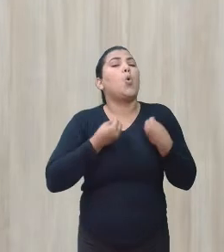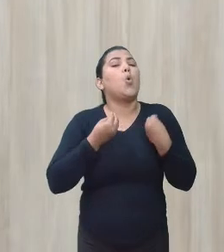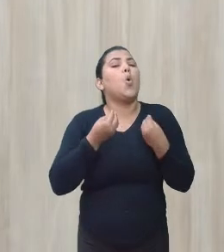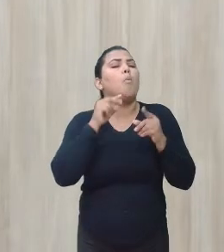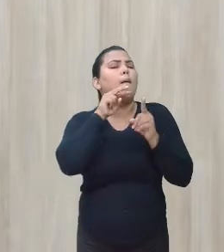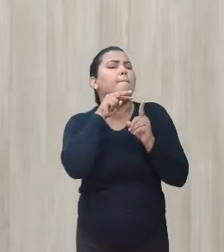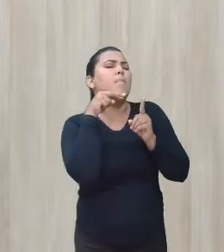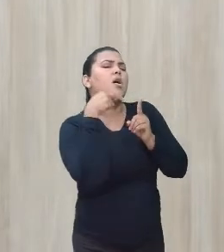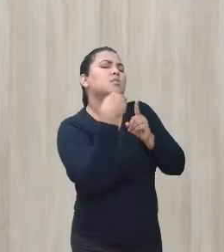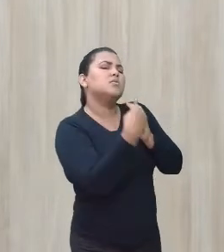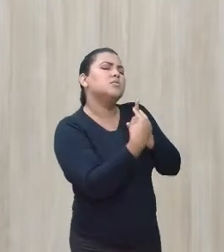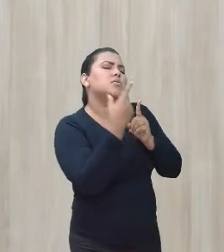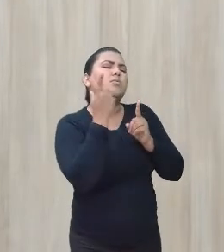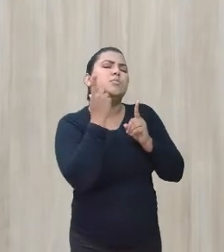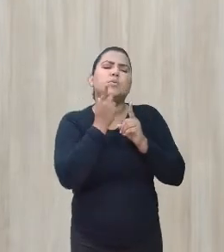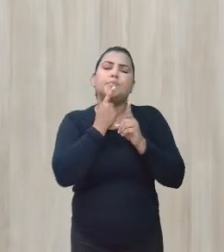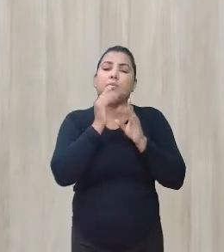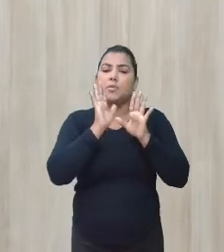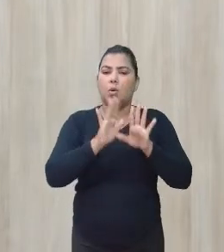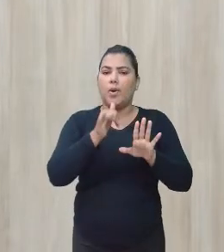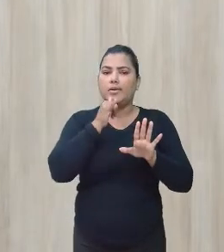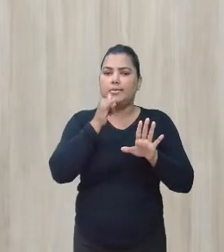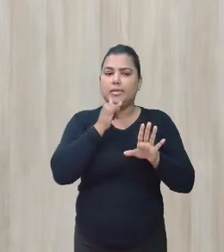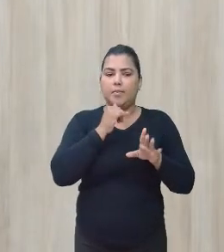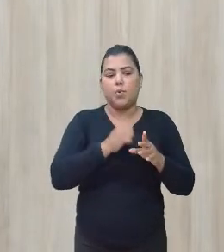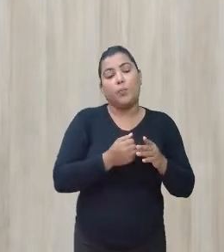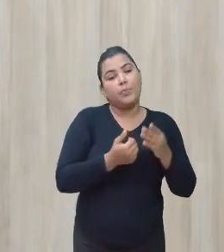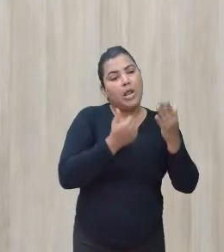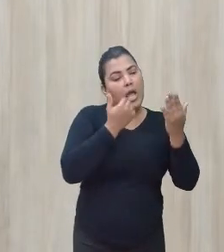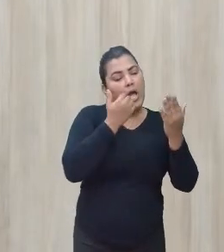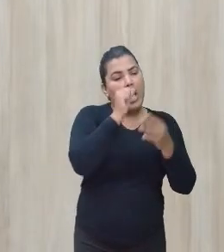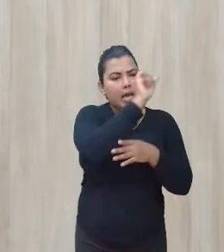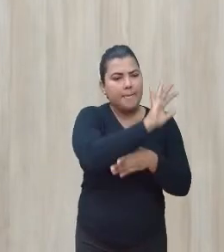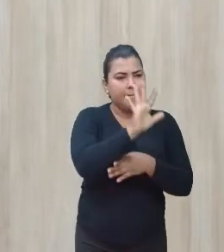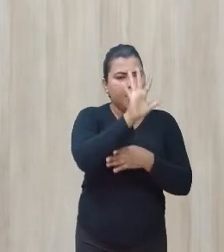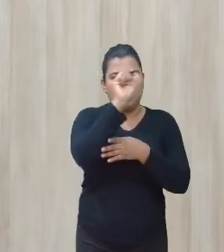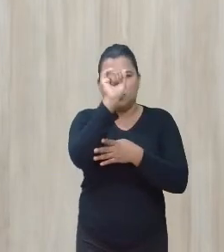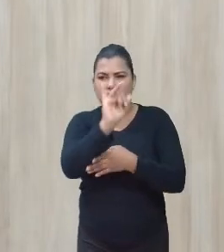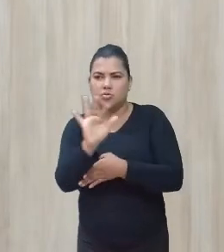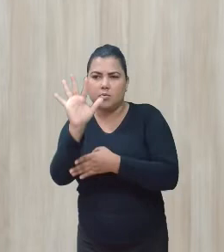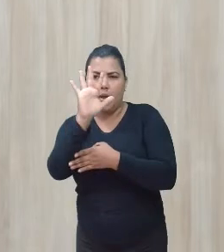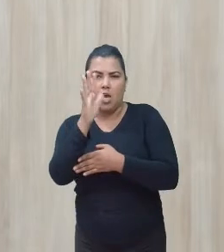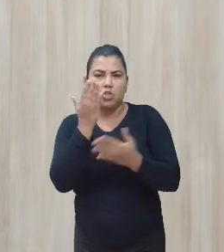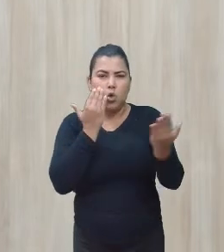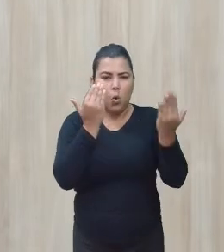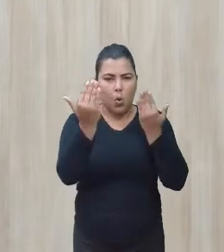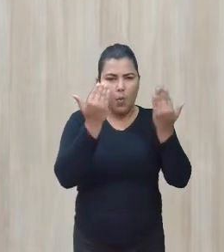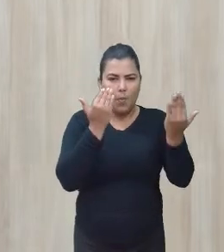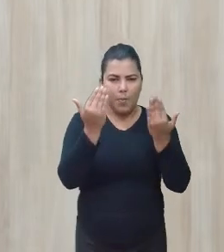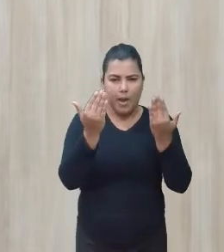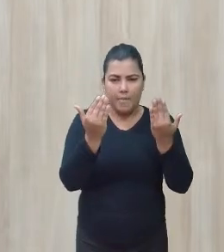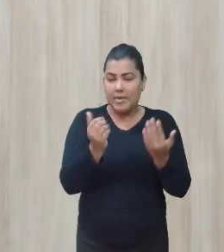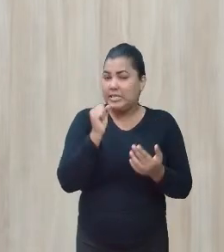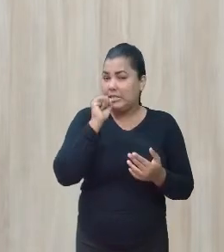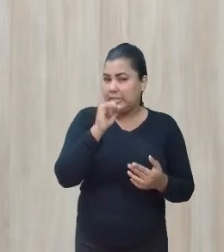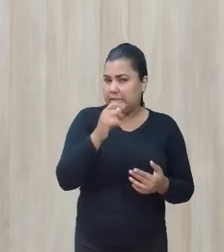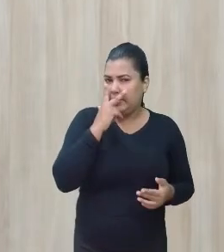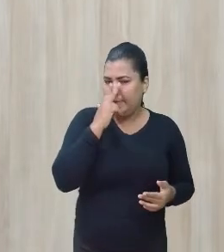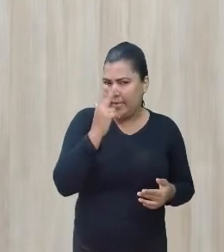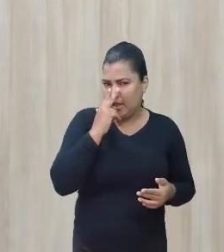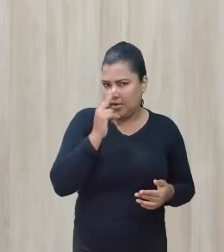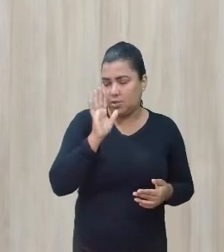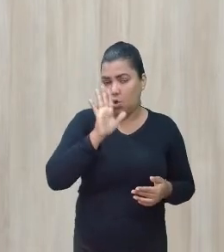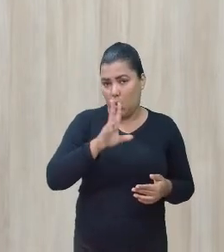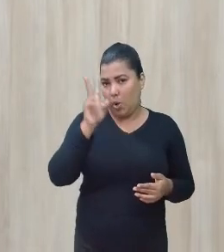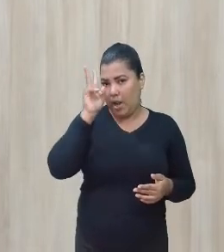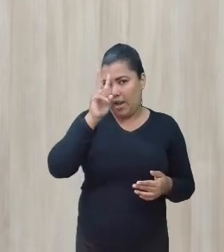percepção. Então, observa as figuras, compara as figuras e tenta analisar para ver se elas são semelhantes. Lembra que se você ainda